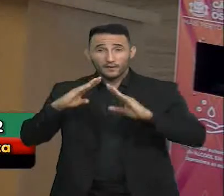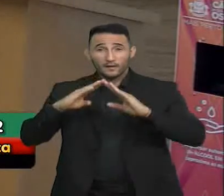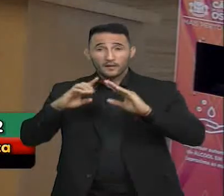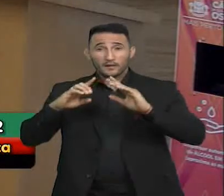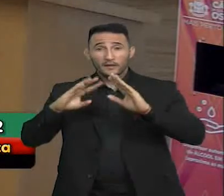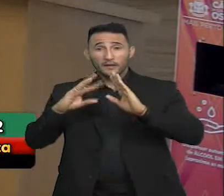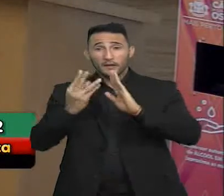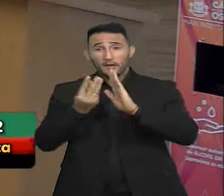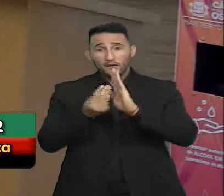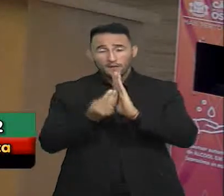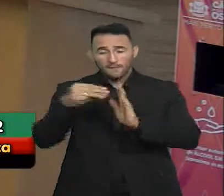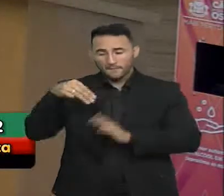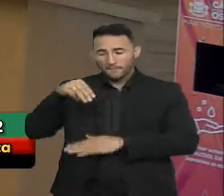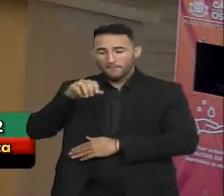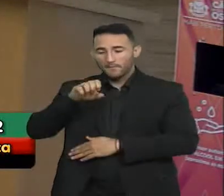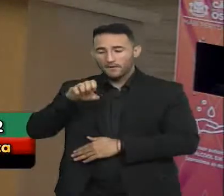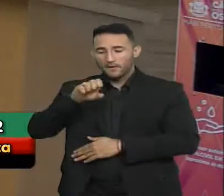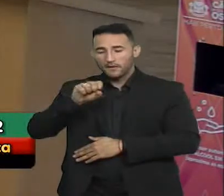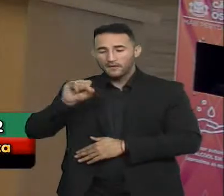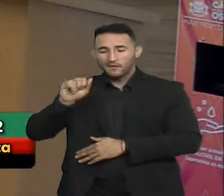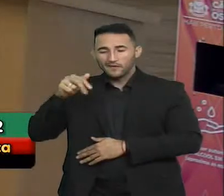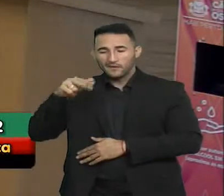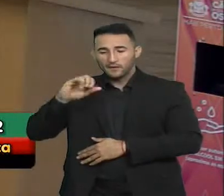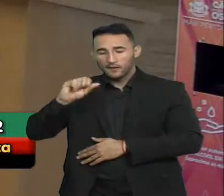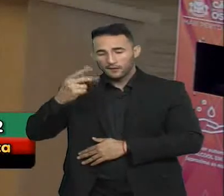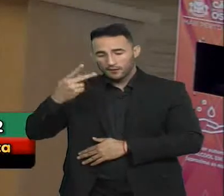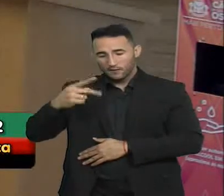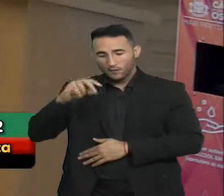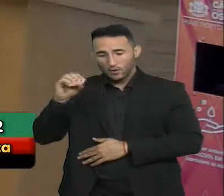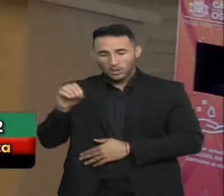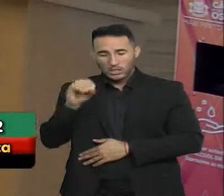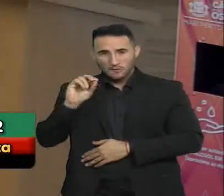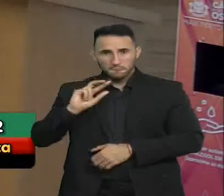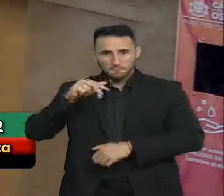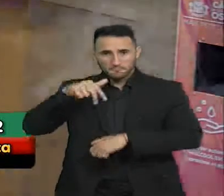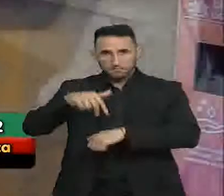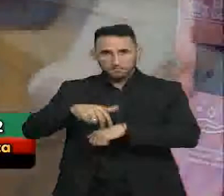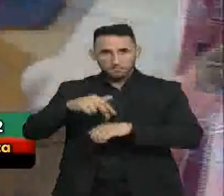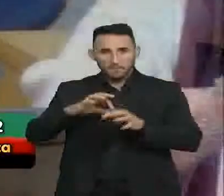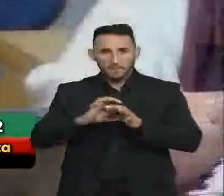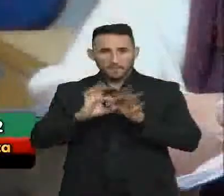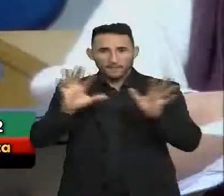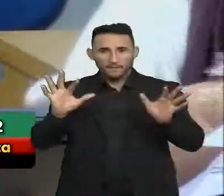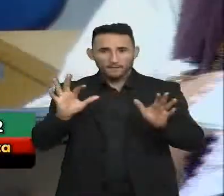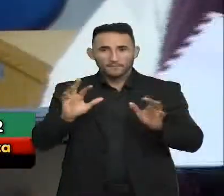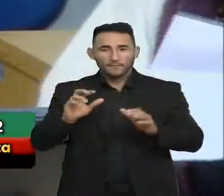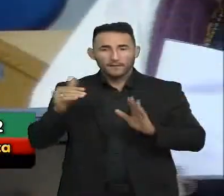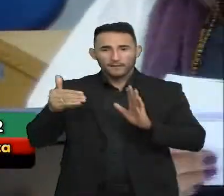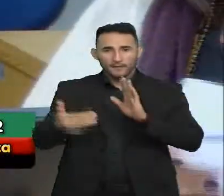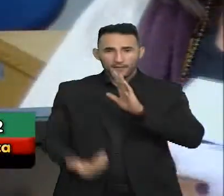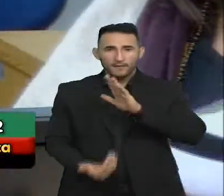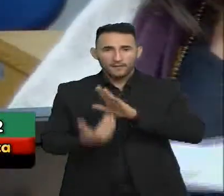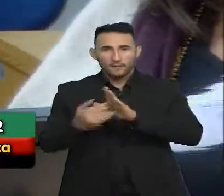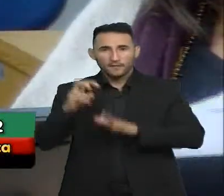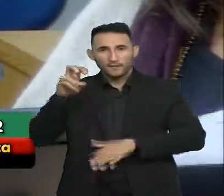de Osasco, para fazer uso da palavra e colocar a tribuna à sua inteira disposição por 5 minutos.